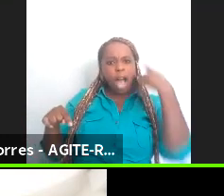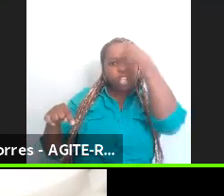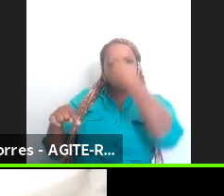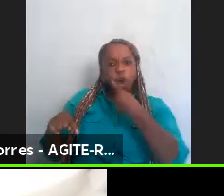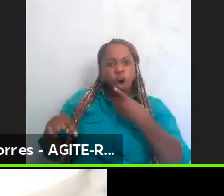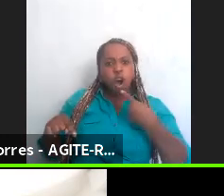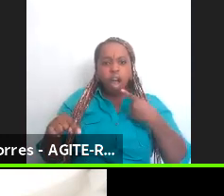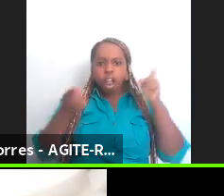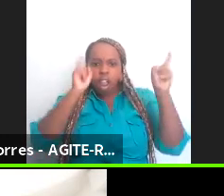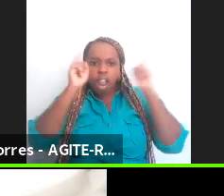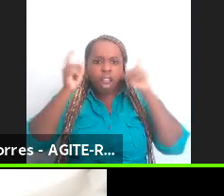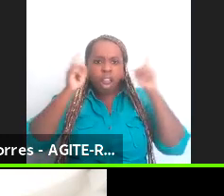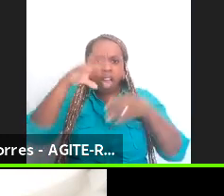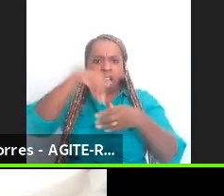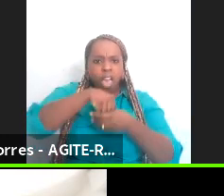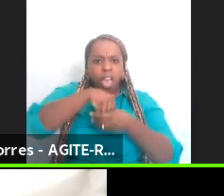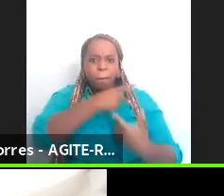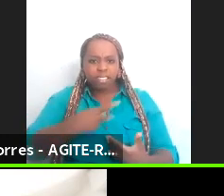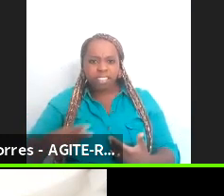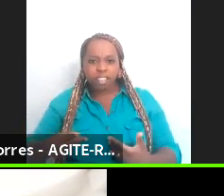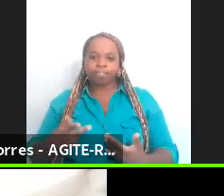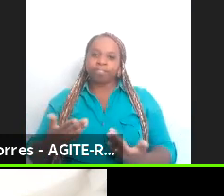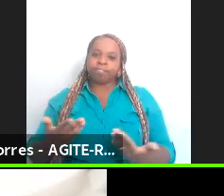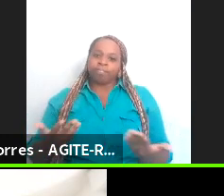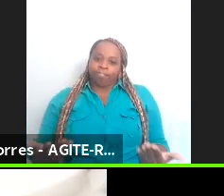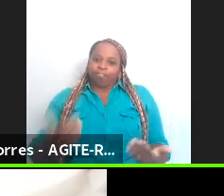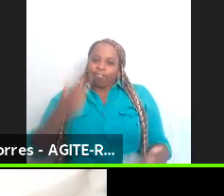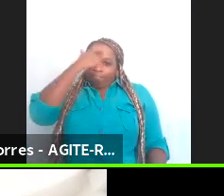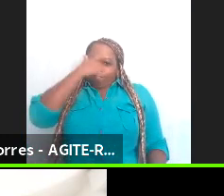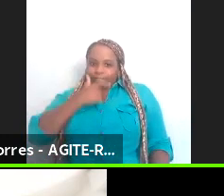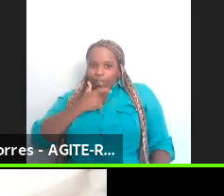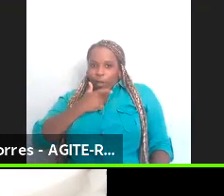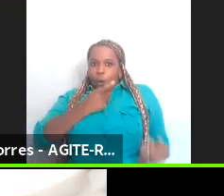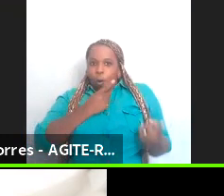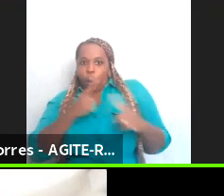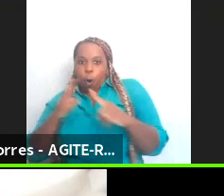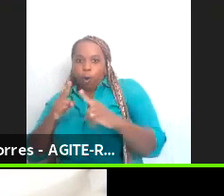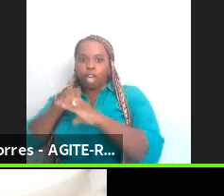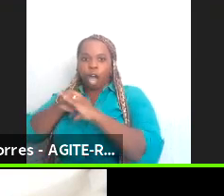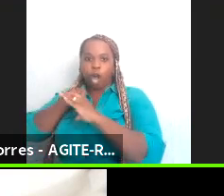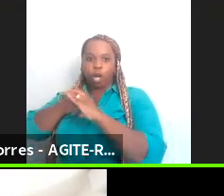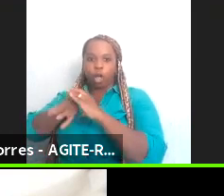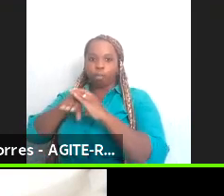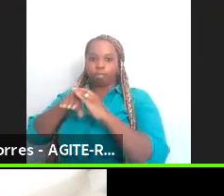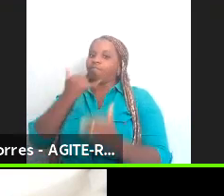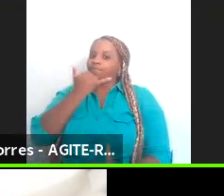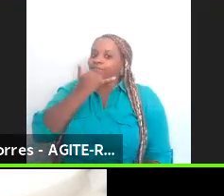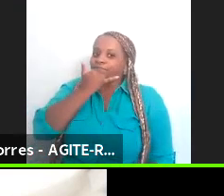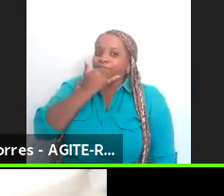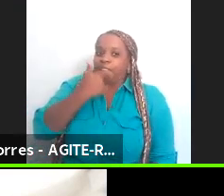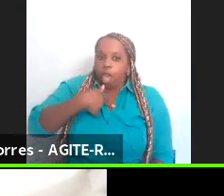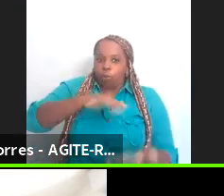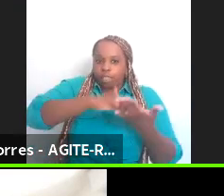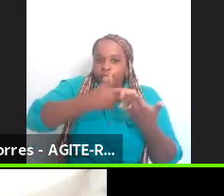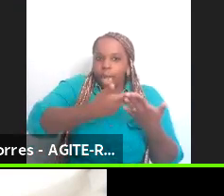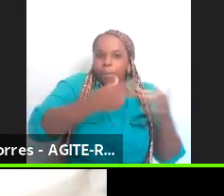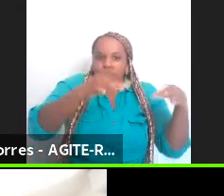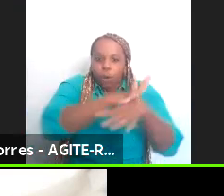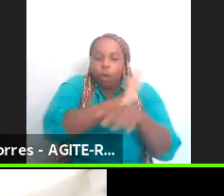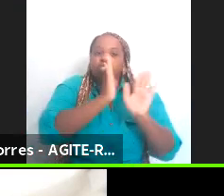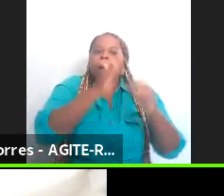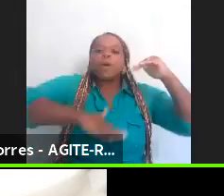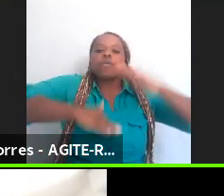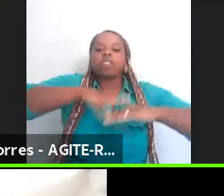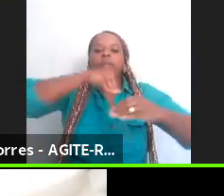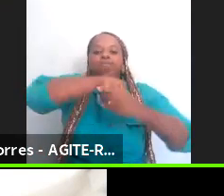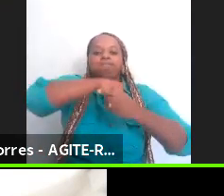debate presidencial. E eu, gente, sou eu contra a Rede Globo, né? Eu virei, sendo intérprete do Oscar, sendo já trabalhado nas